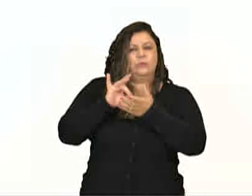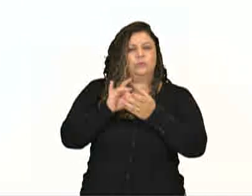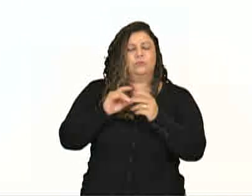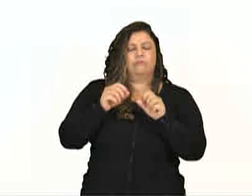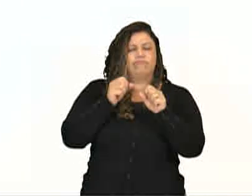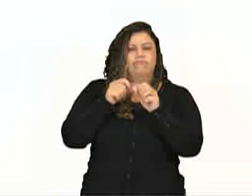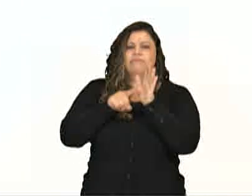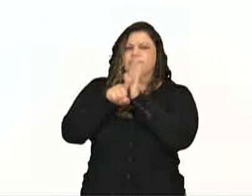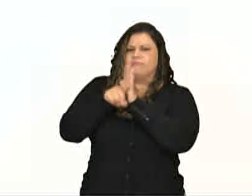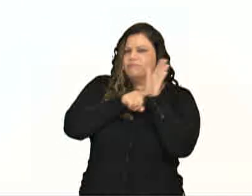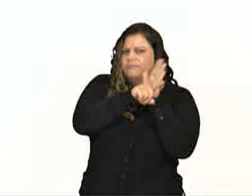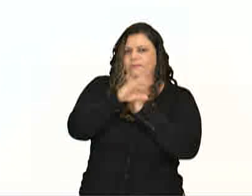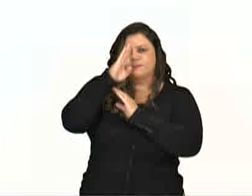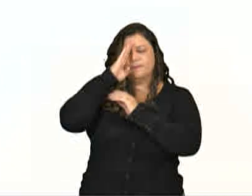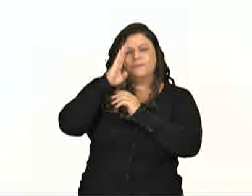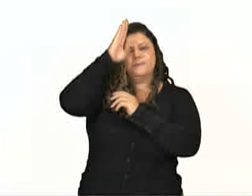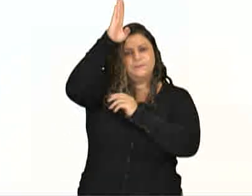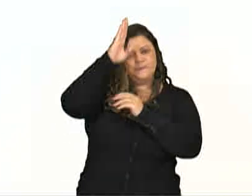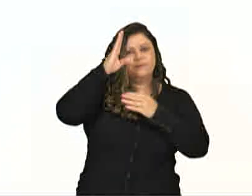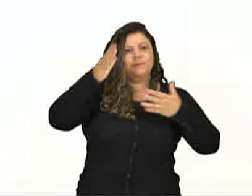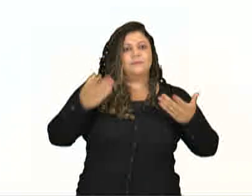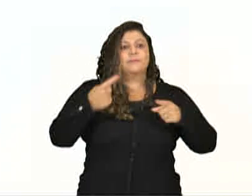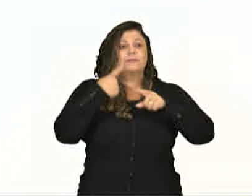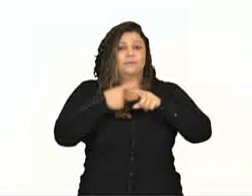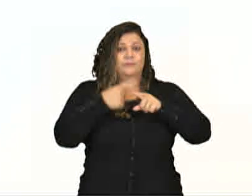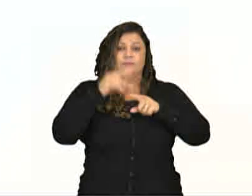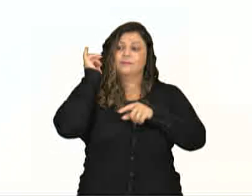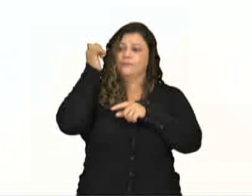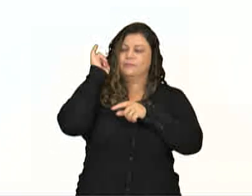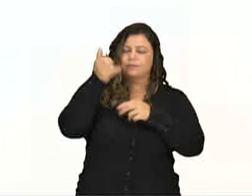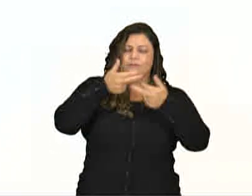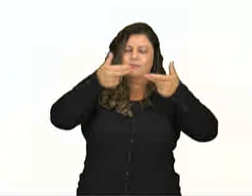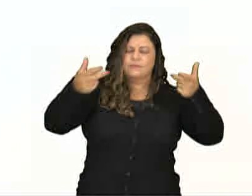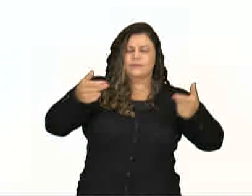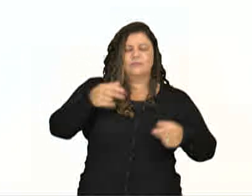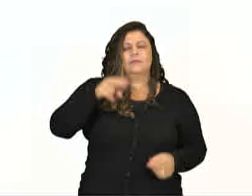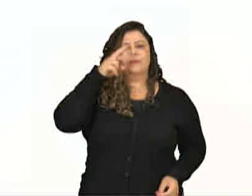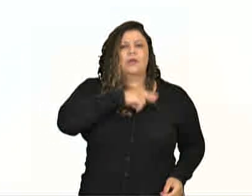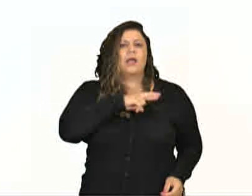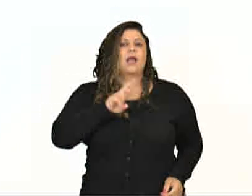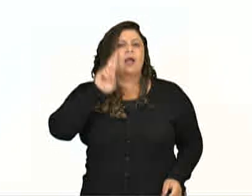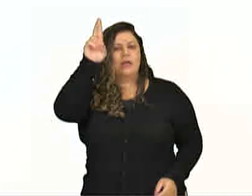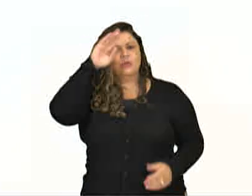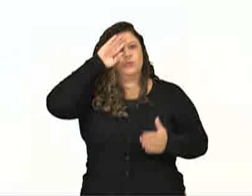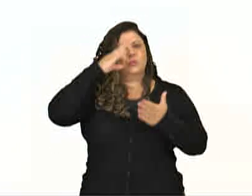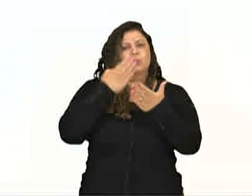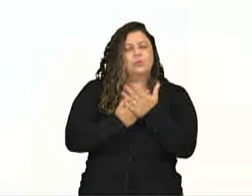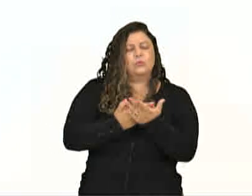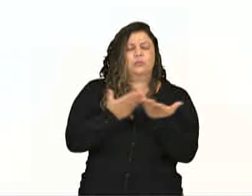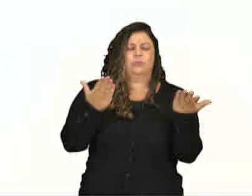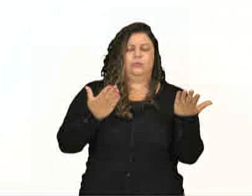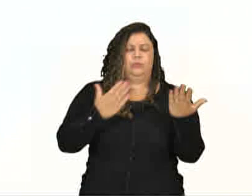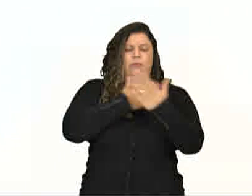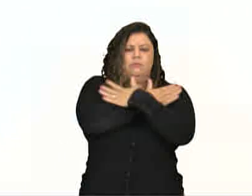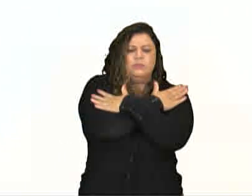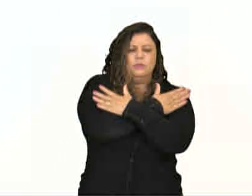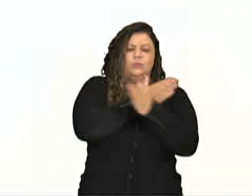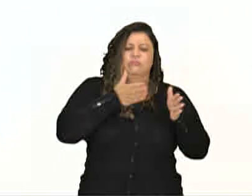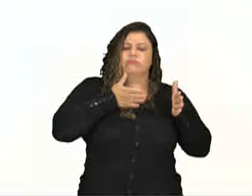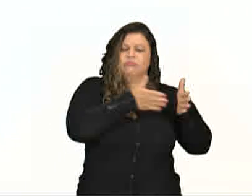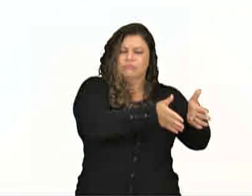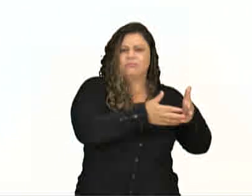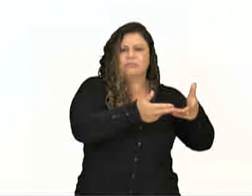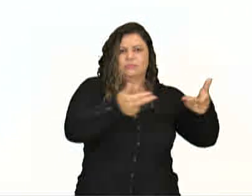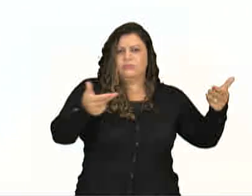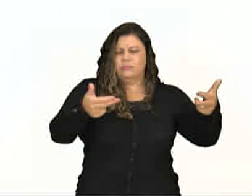são fundamentais porque contam um pouco sobre a sua religiosidade, sobre as crenças, os rituais funerários, sobre